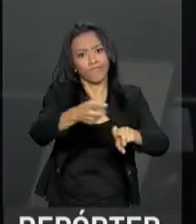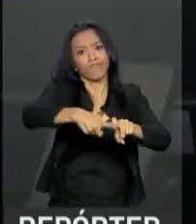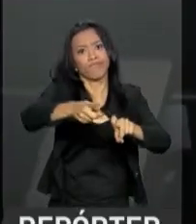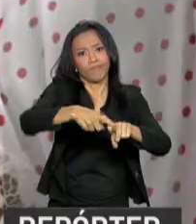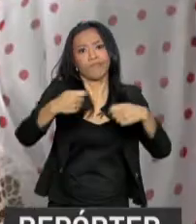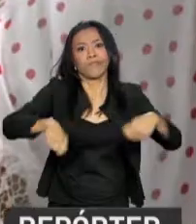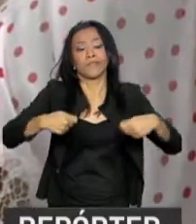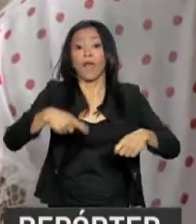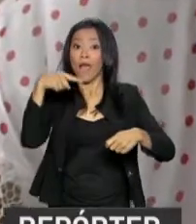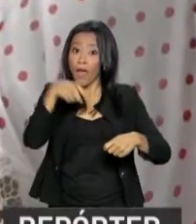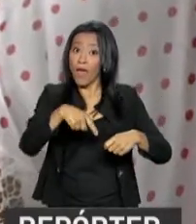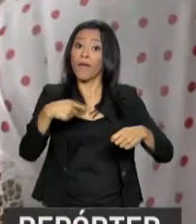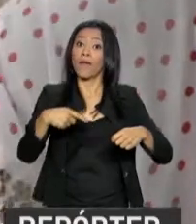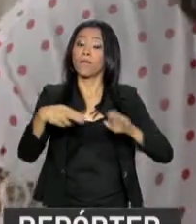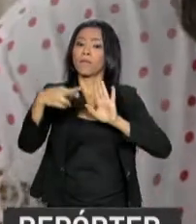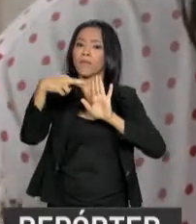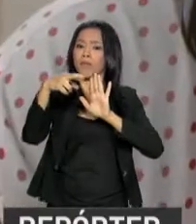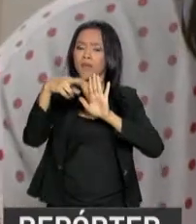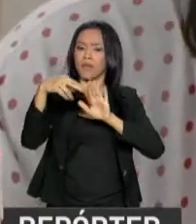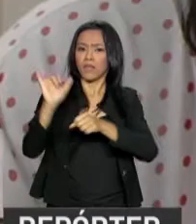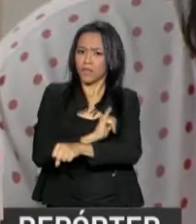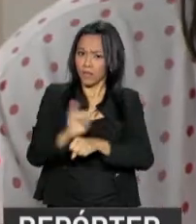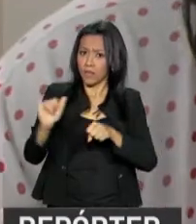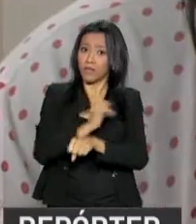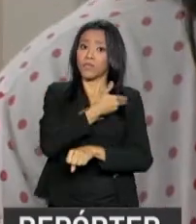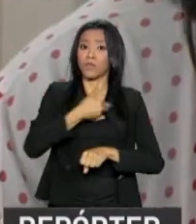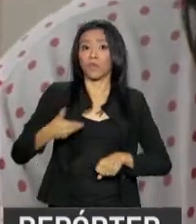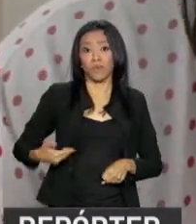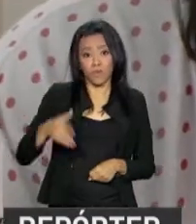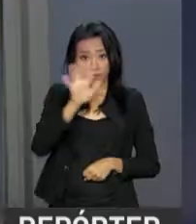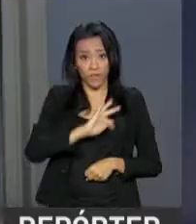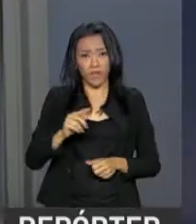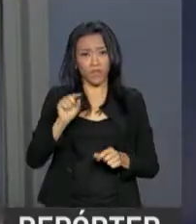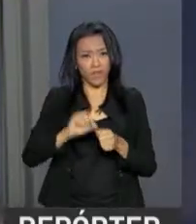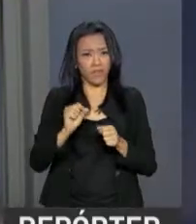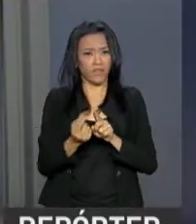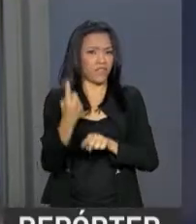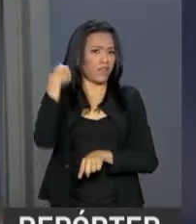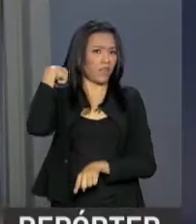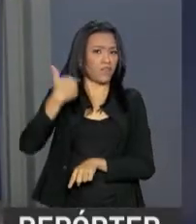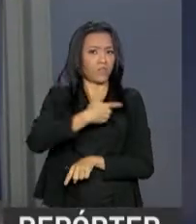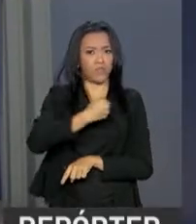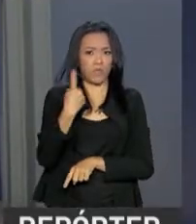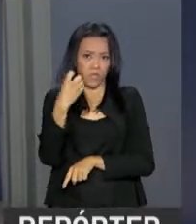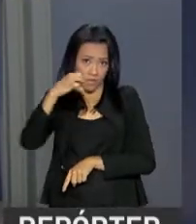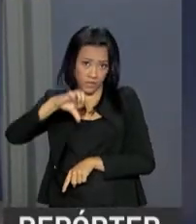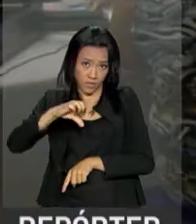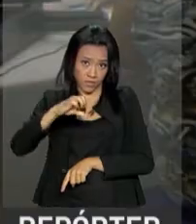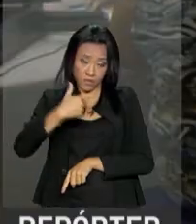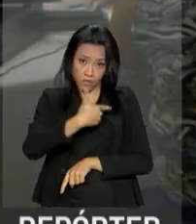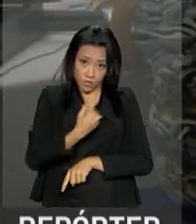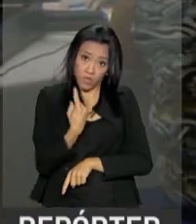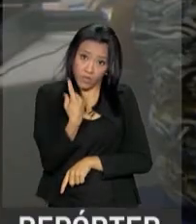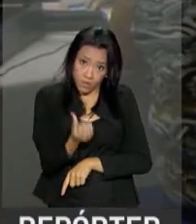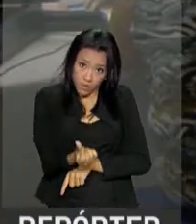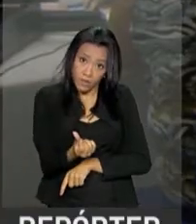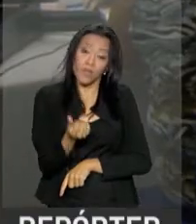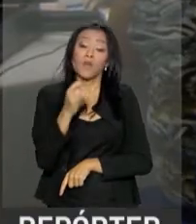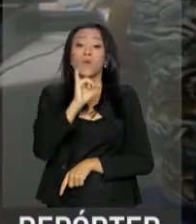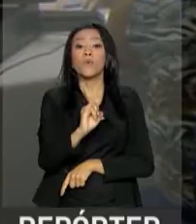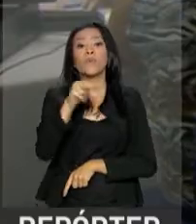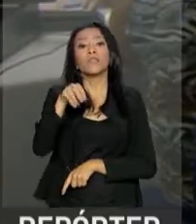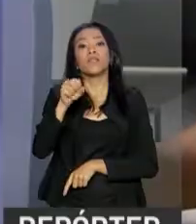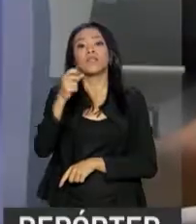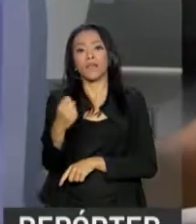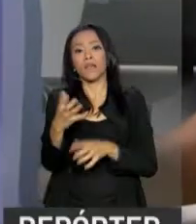as medidas fazem parte do plano do pente fino que o governo federal realiza desde agosto de 2016 o inss planeja realizar um